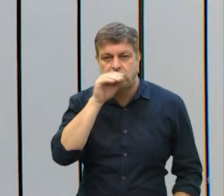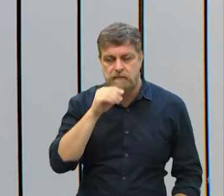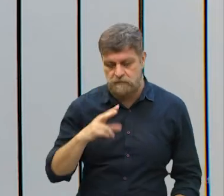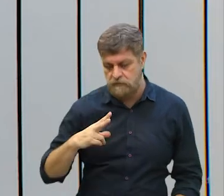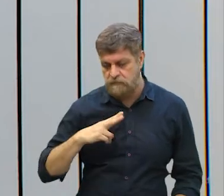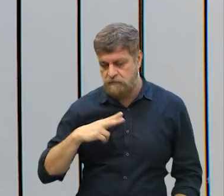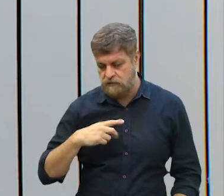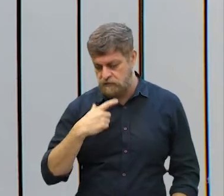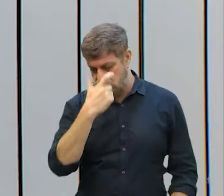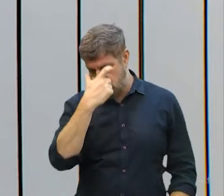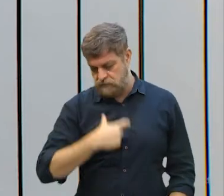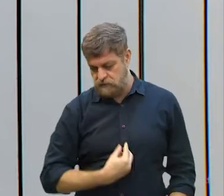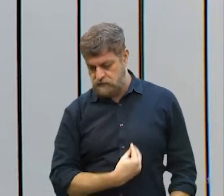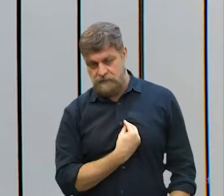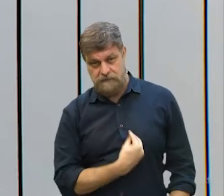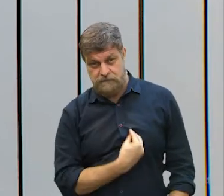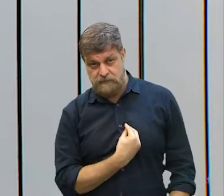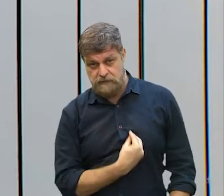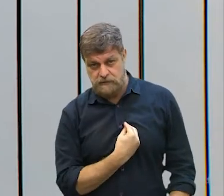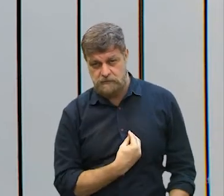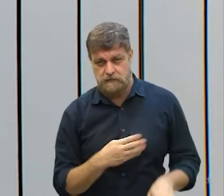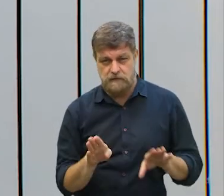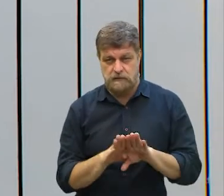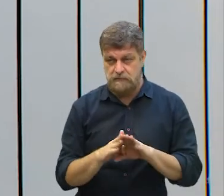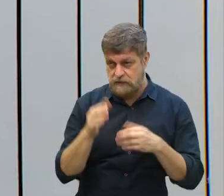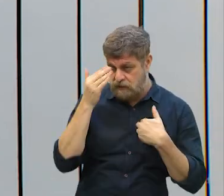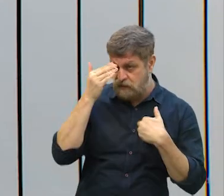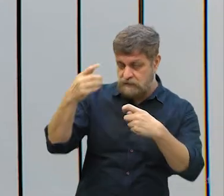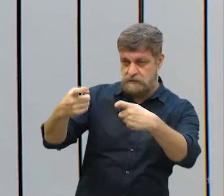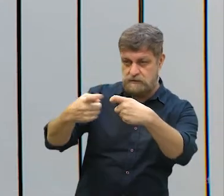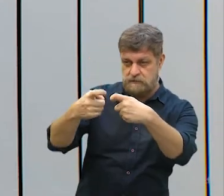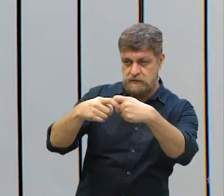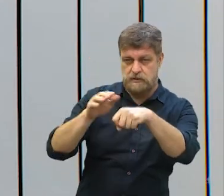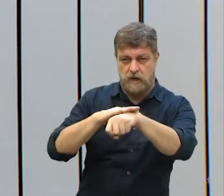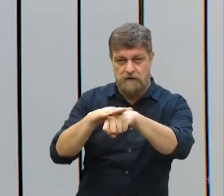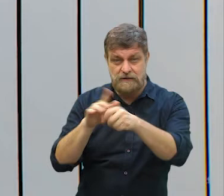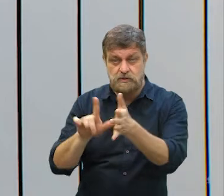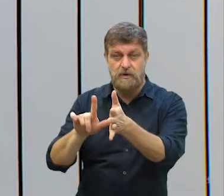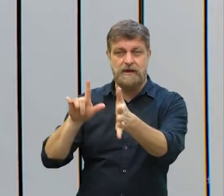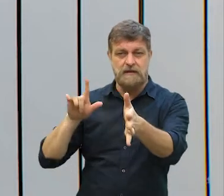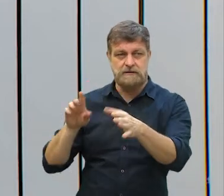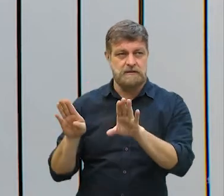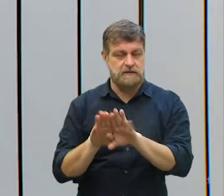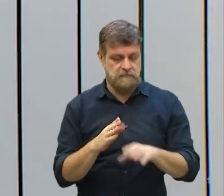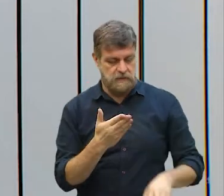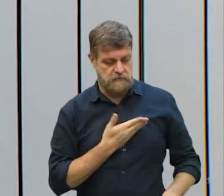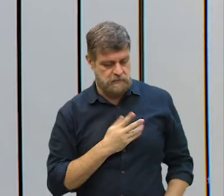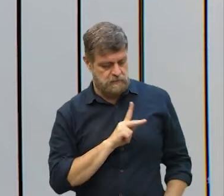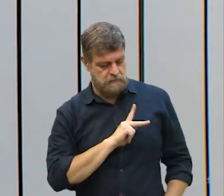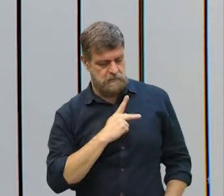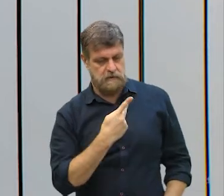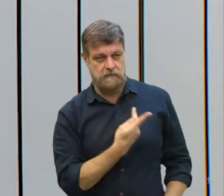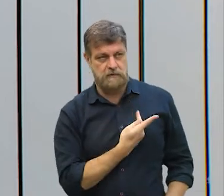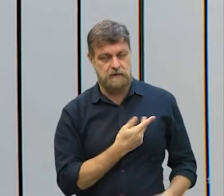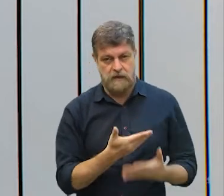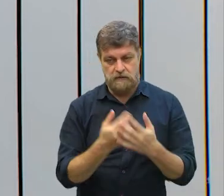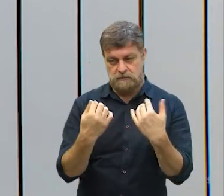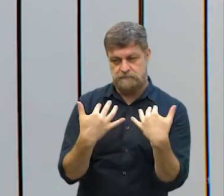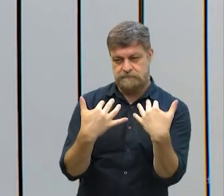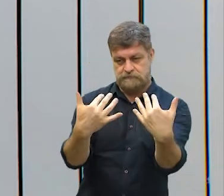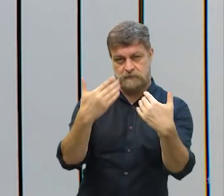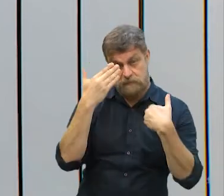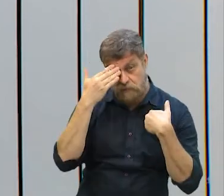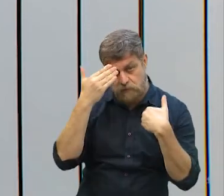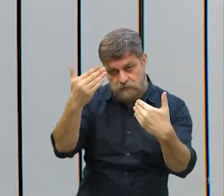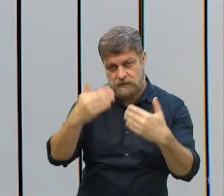da particularidade da gente, que está na vida. Agradeço ao doutor aí, porque a gente já conversou um pouquinho antes, e ao meu amigo Paulo Haddad aqui, e vocês